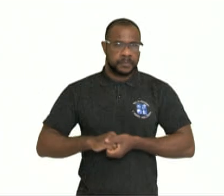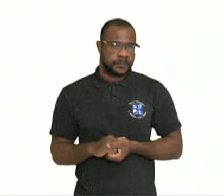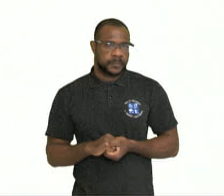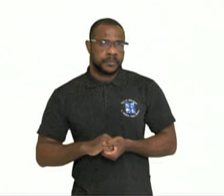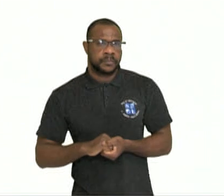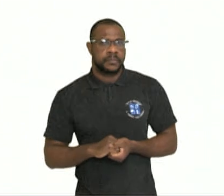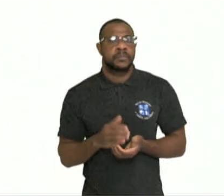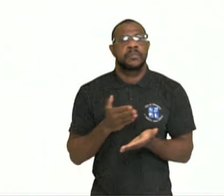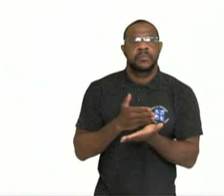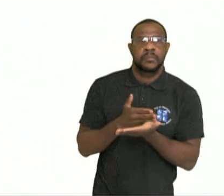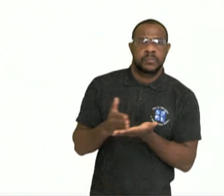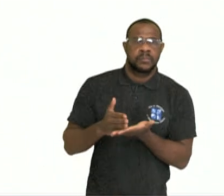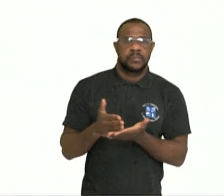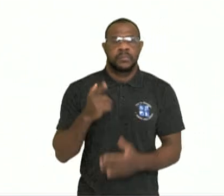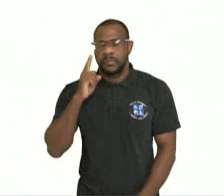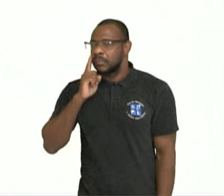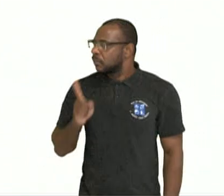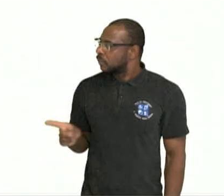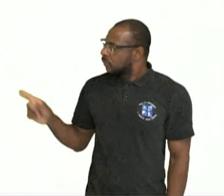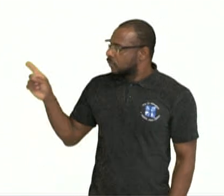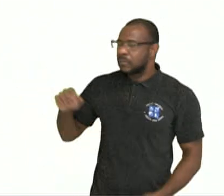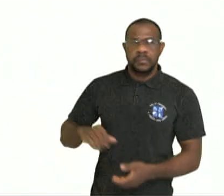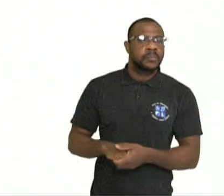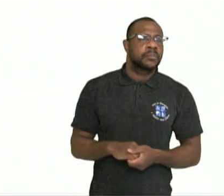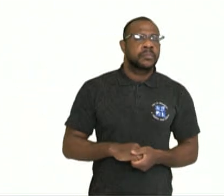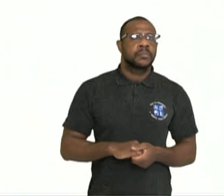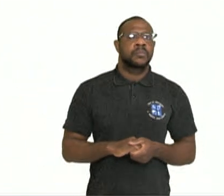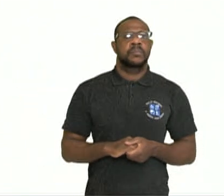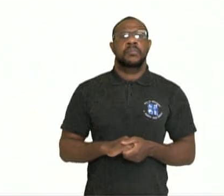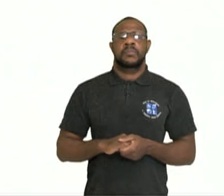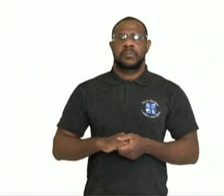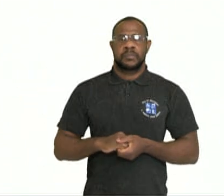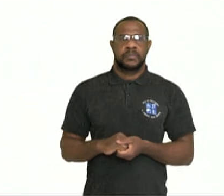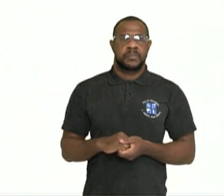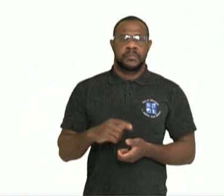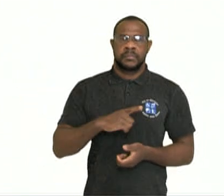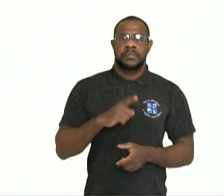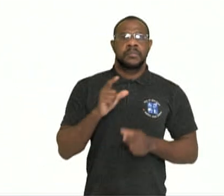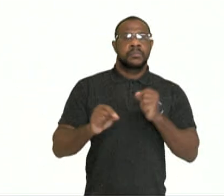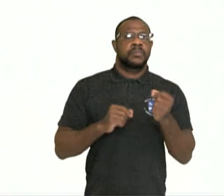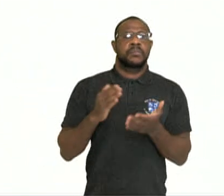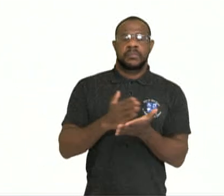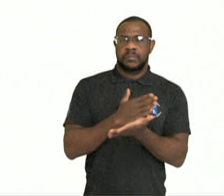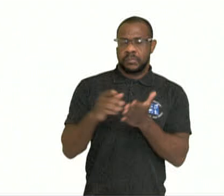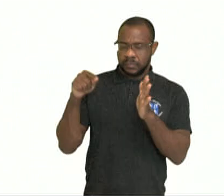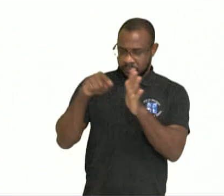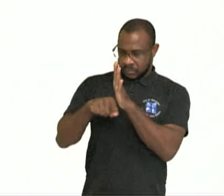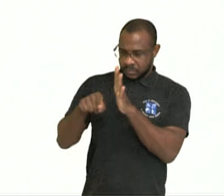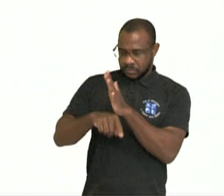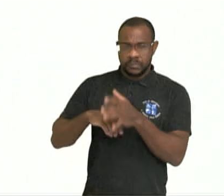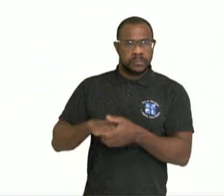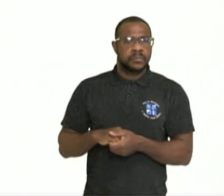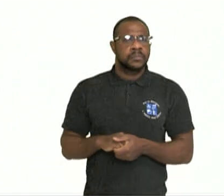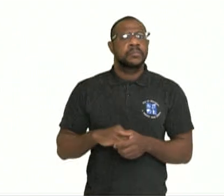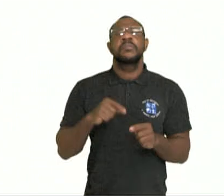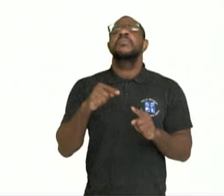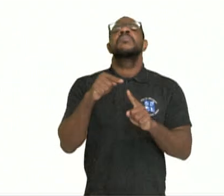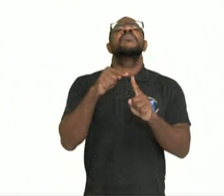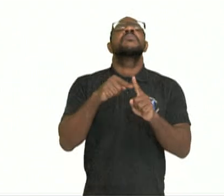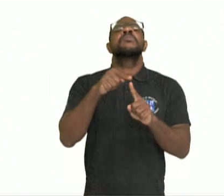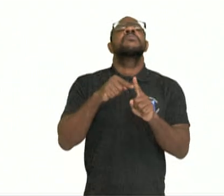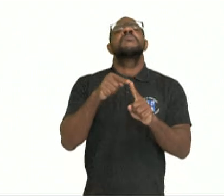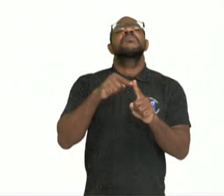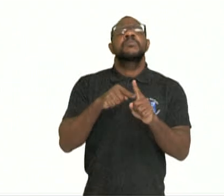E começando a nossa conversa a respeito desse gênero textual, temos algumas questões. Que tipos de